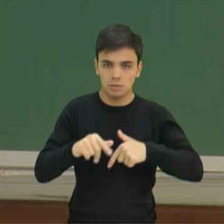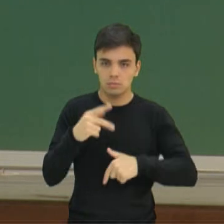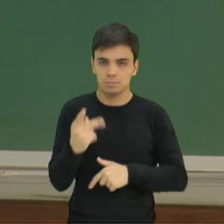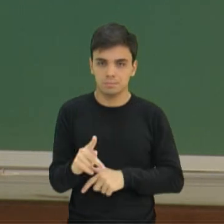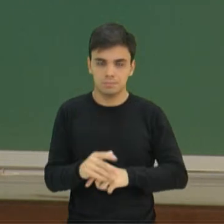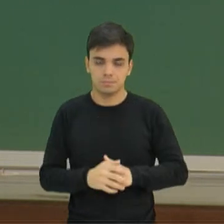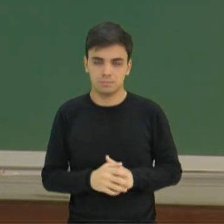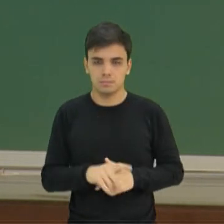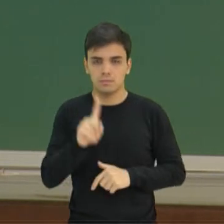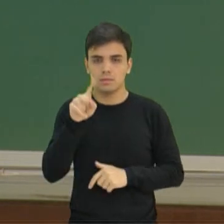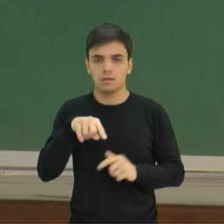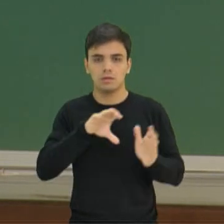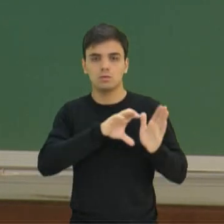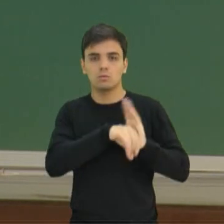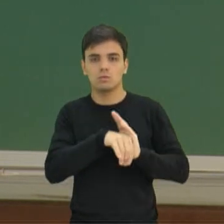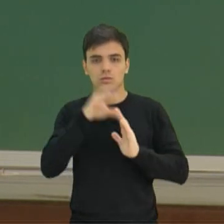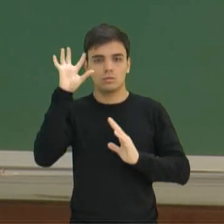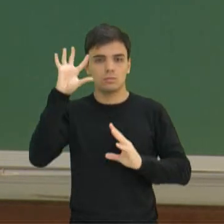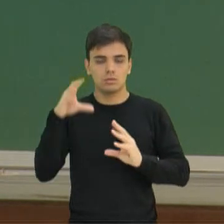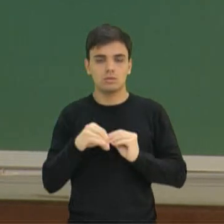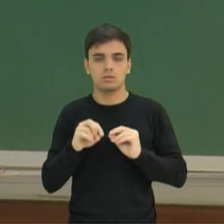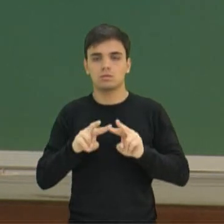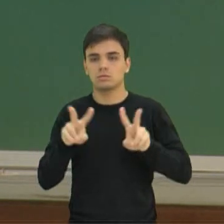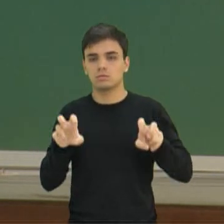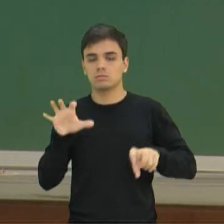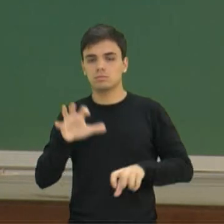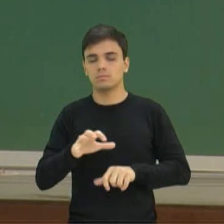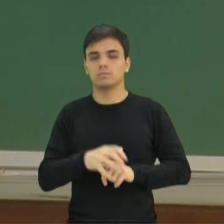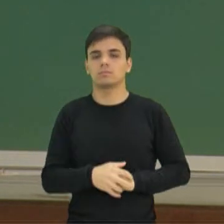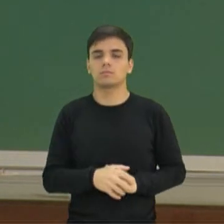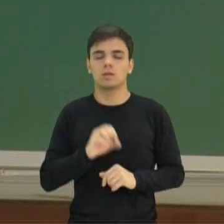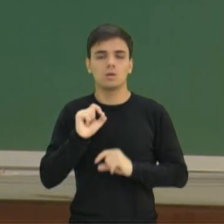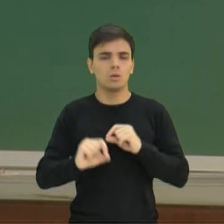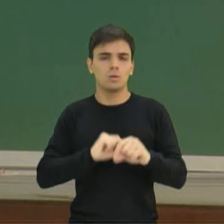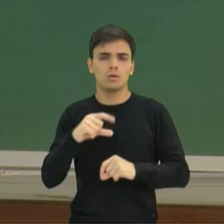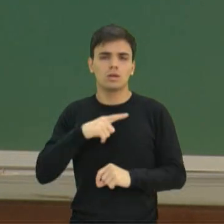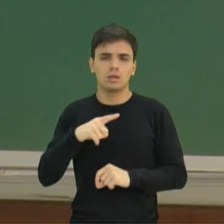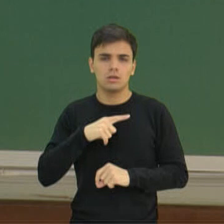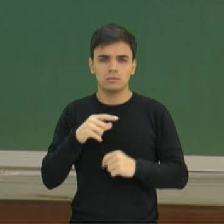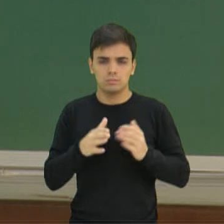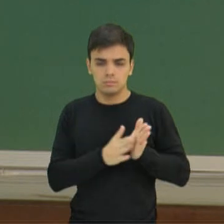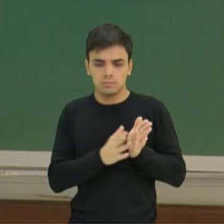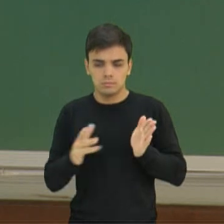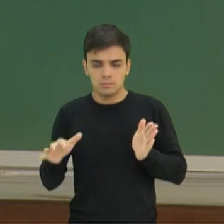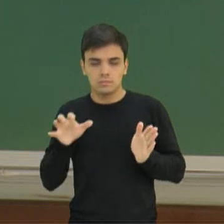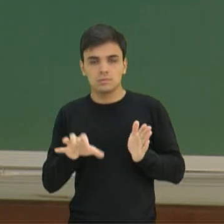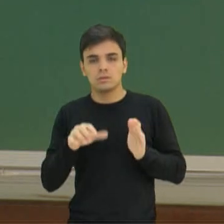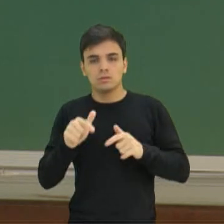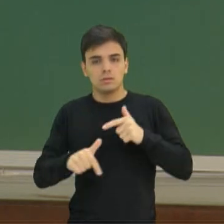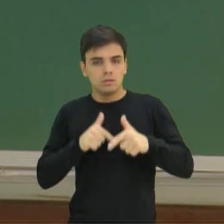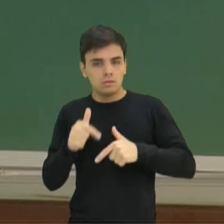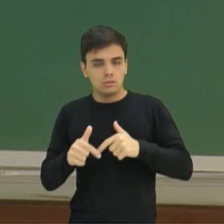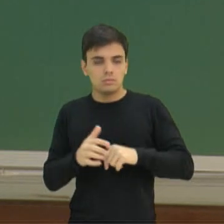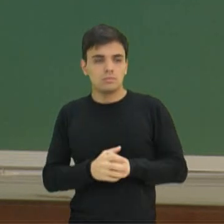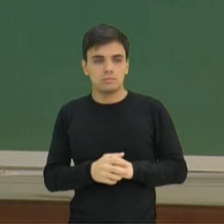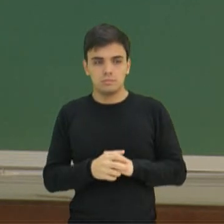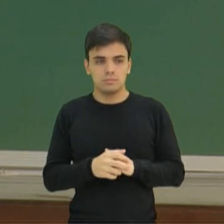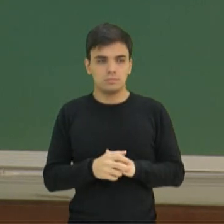ali para a gente entender um pouquinho dessa questão. O que nós vamos ter ali? A partir dessas atividades, o que nós